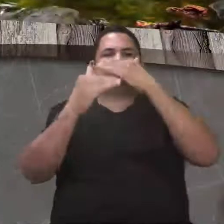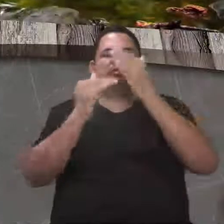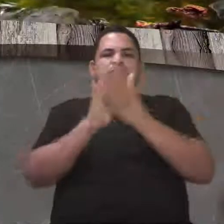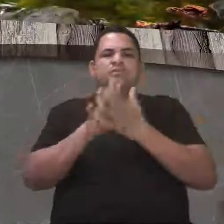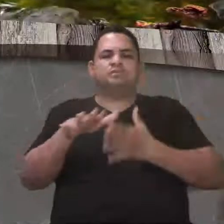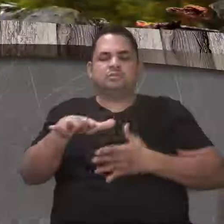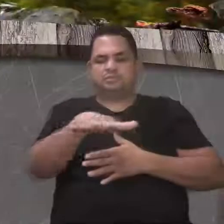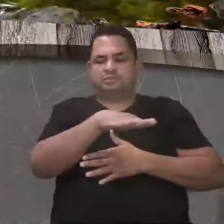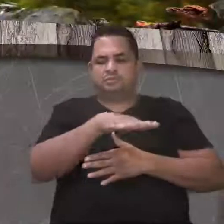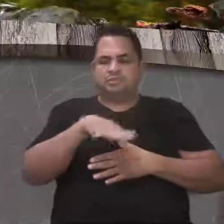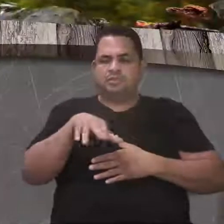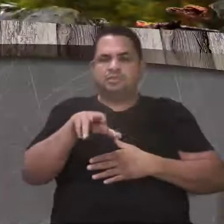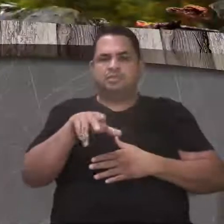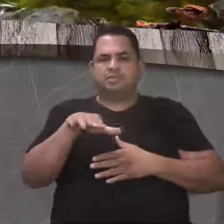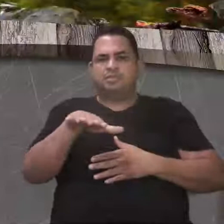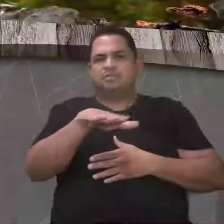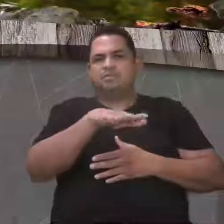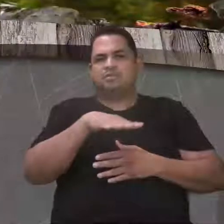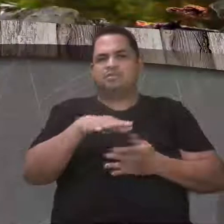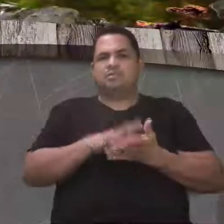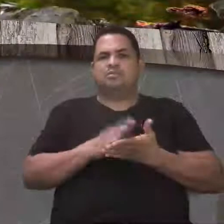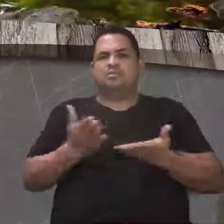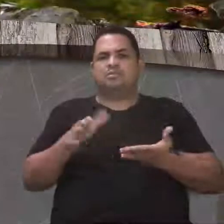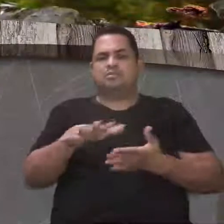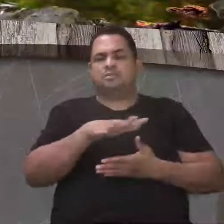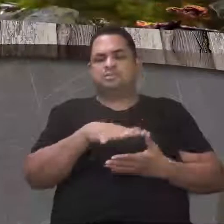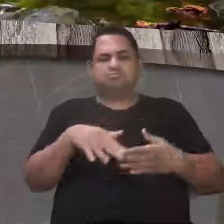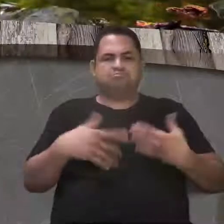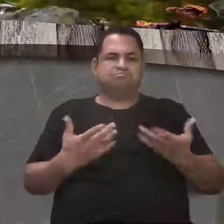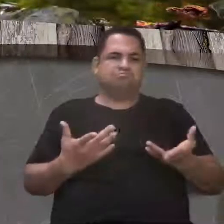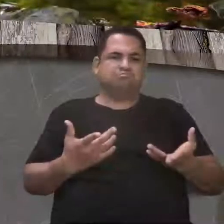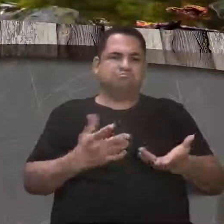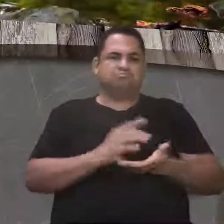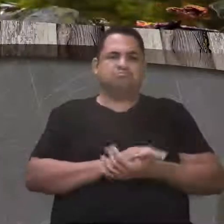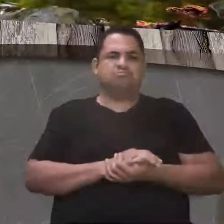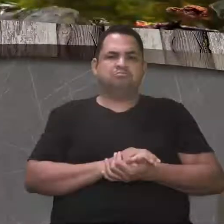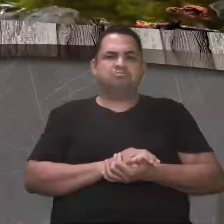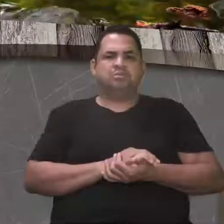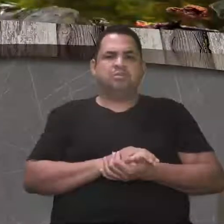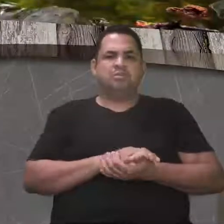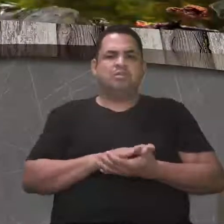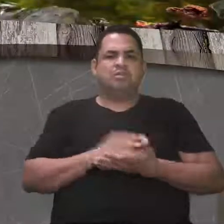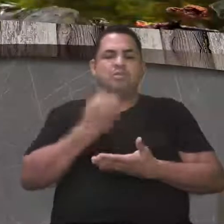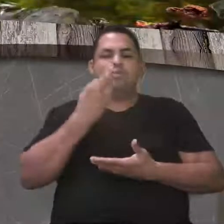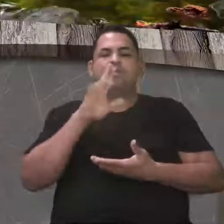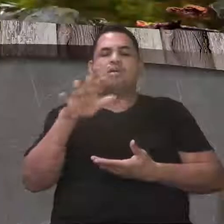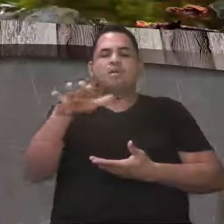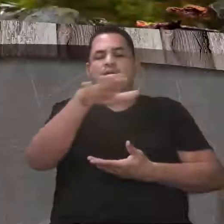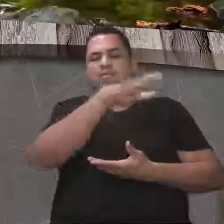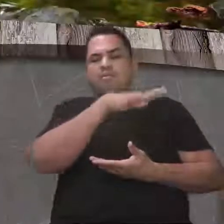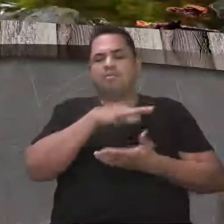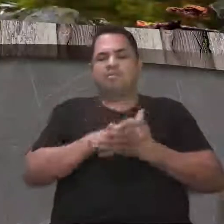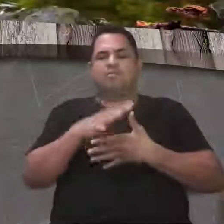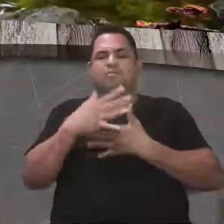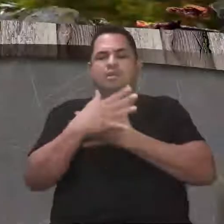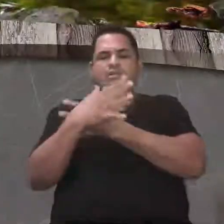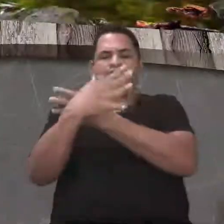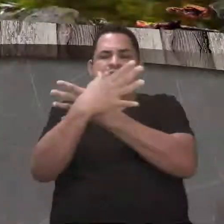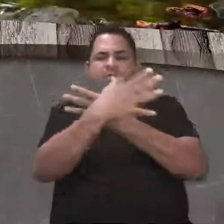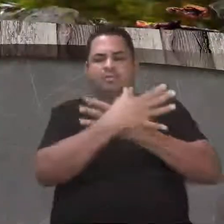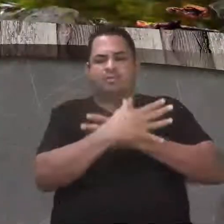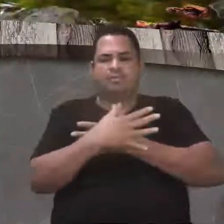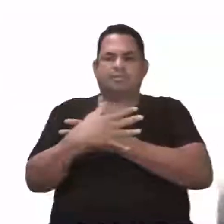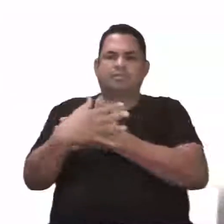o mesmo ambiente ou o mesmo espaço, no caso aí, o aéreo, para voo, tá bom? Vamos